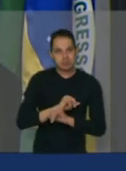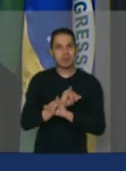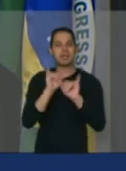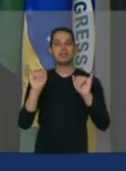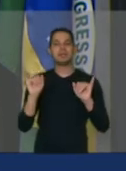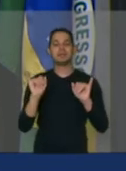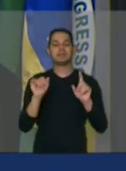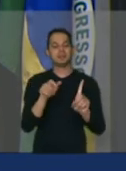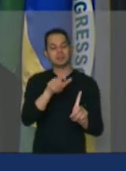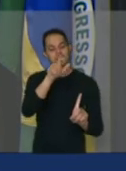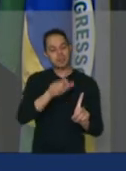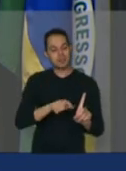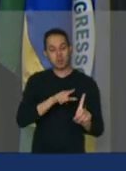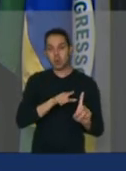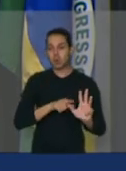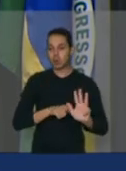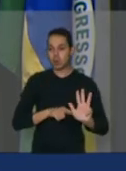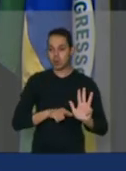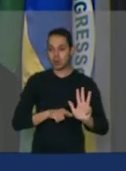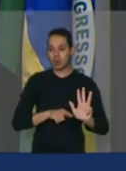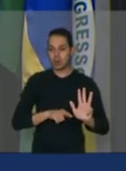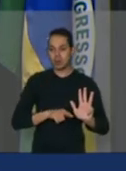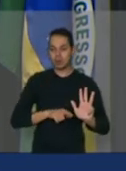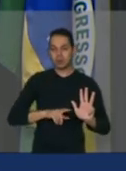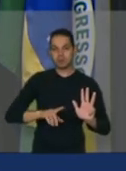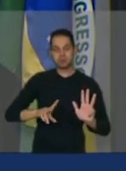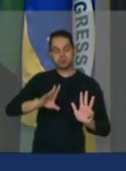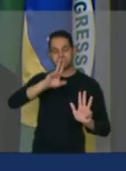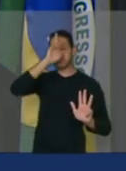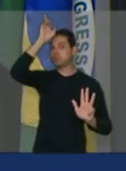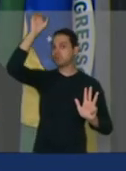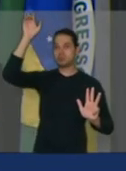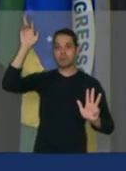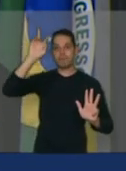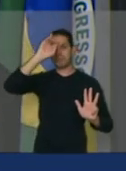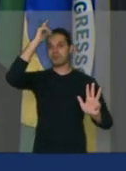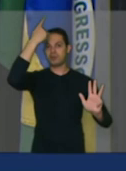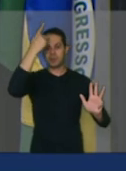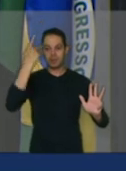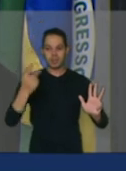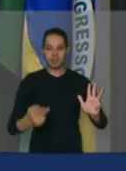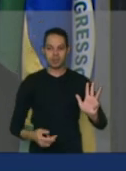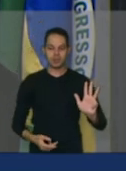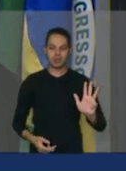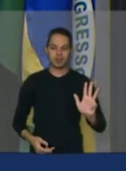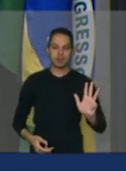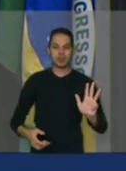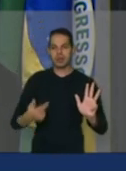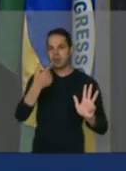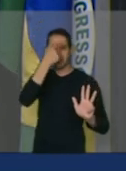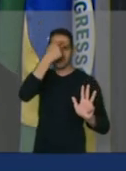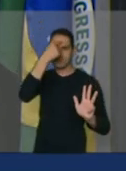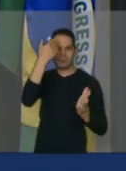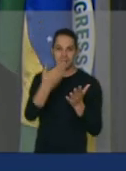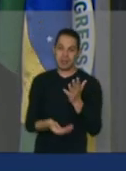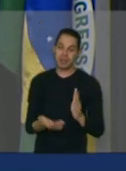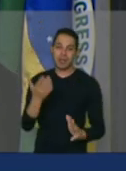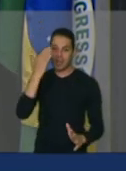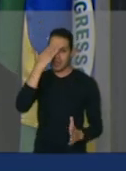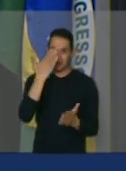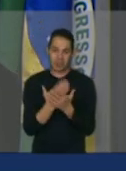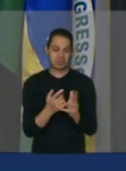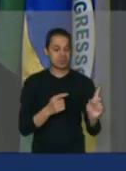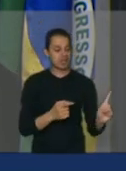ainda o Lula, num surto seu, teve um surto de consciência. Eu acredito que ele está indo bêbado